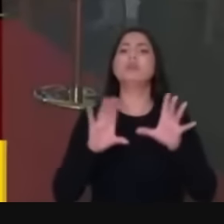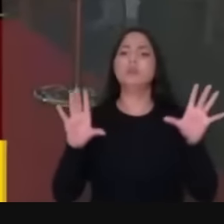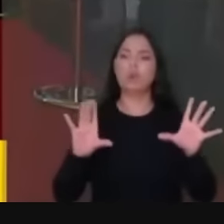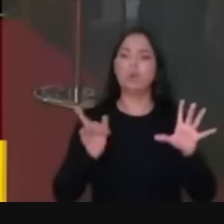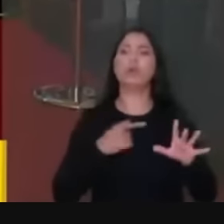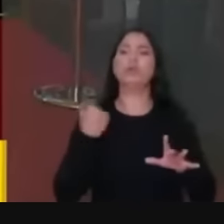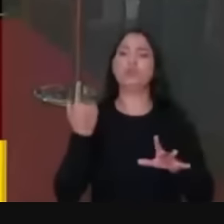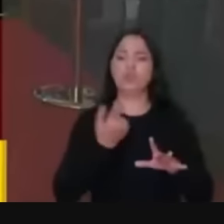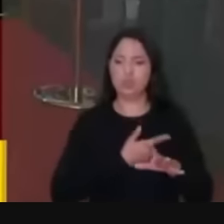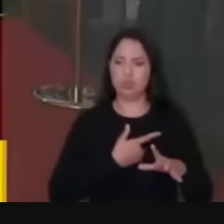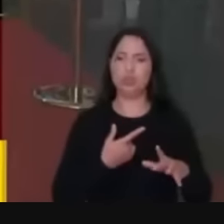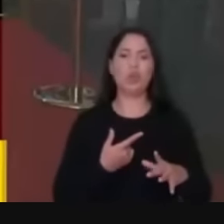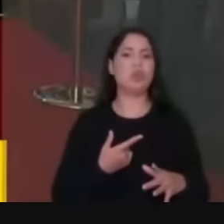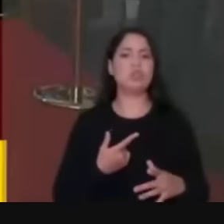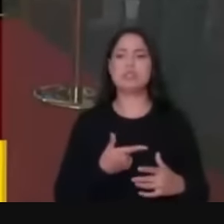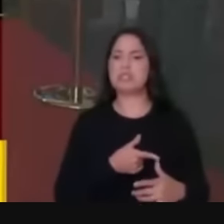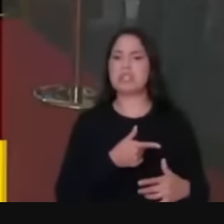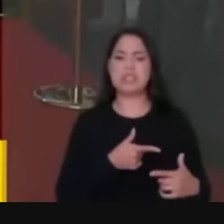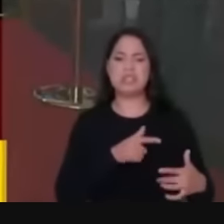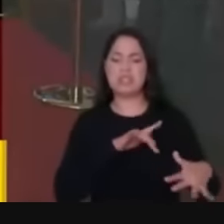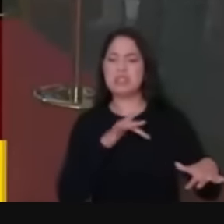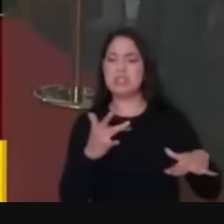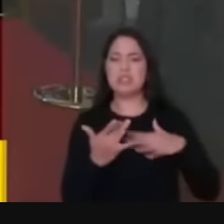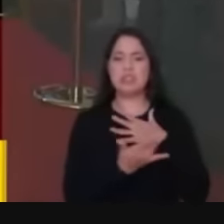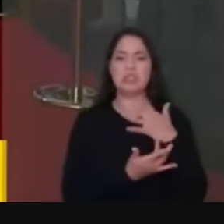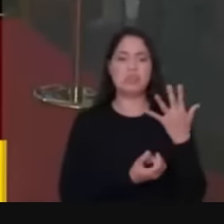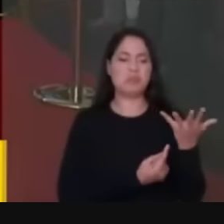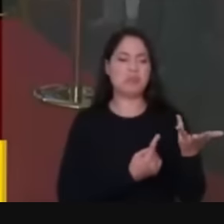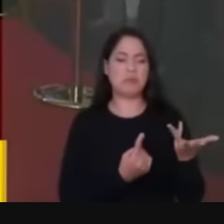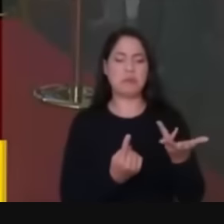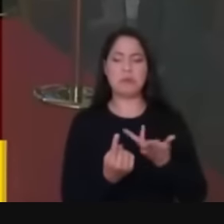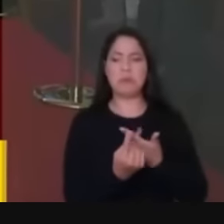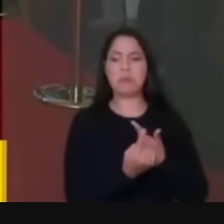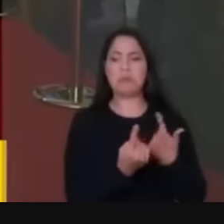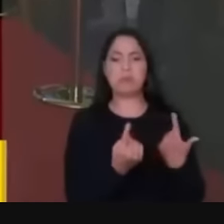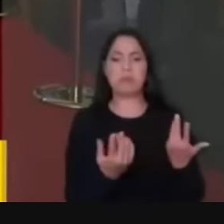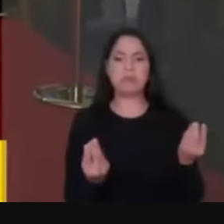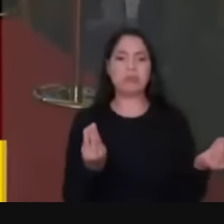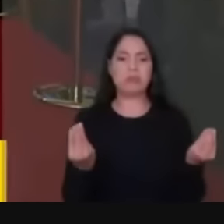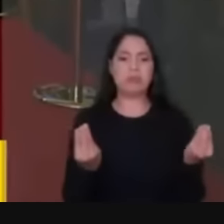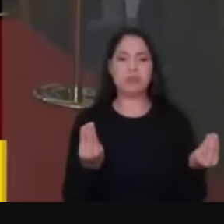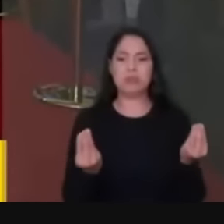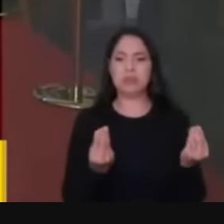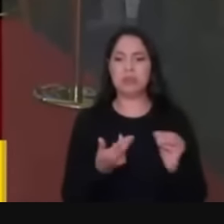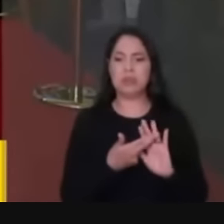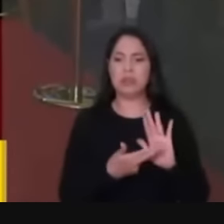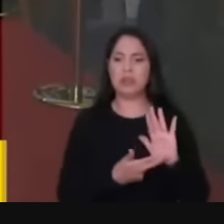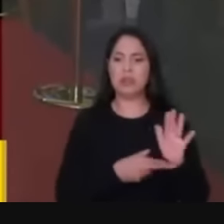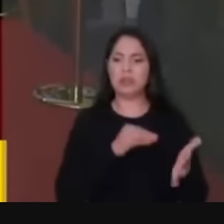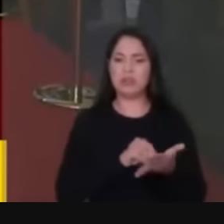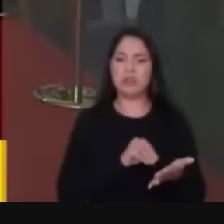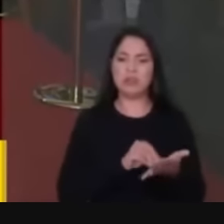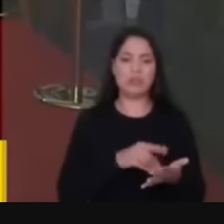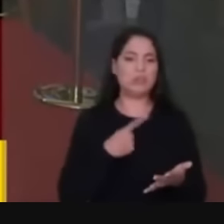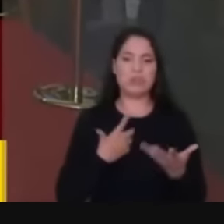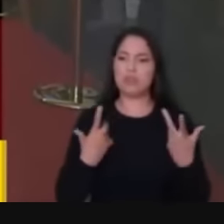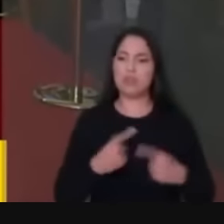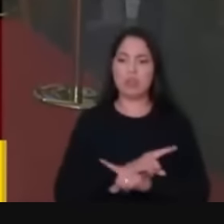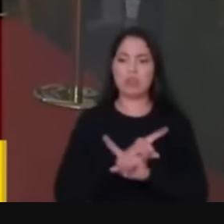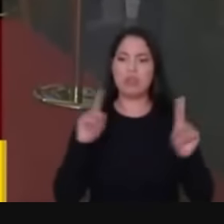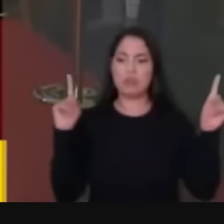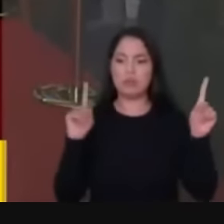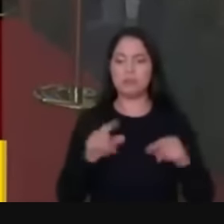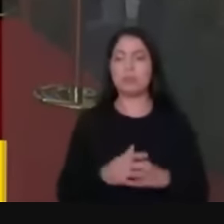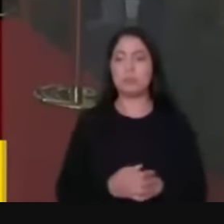podemos compactuar com a continuidade dessa ausência de regulamentação. O